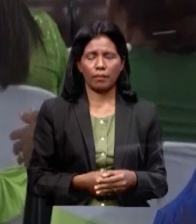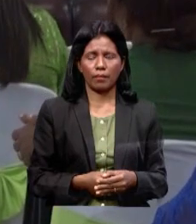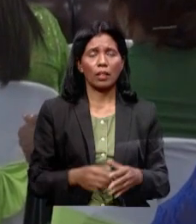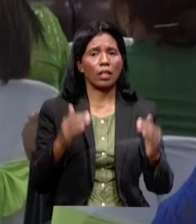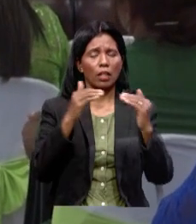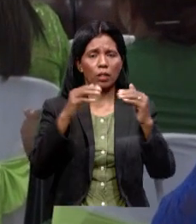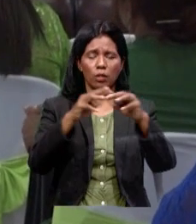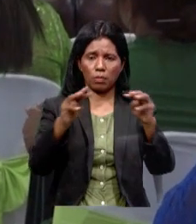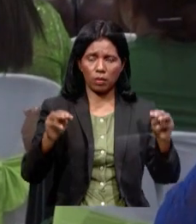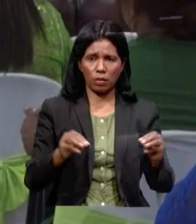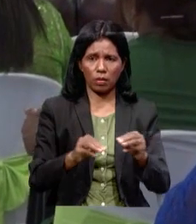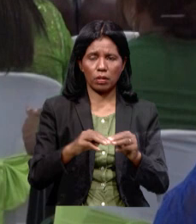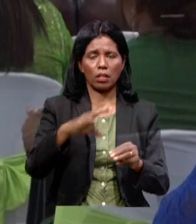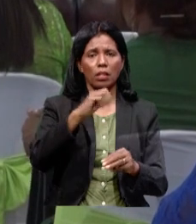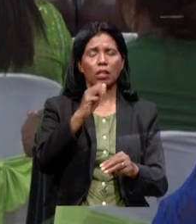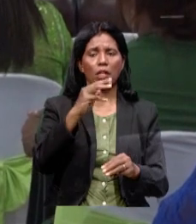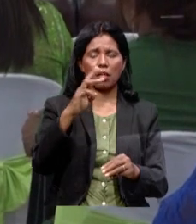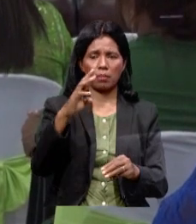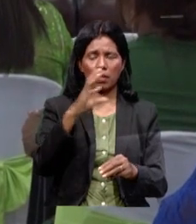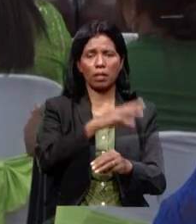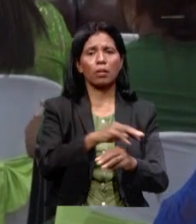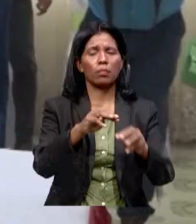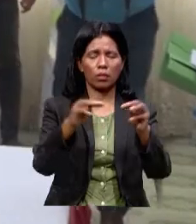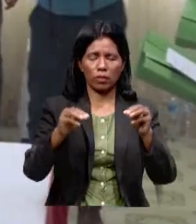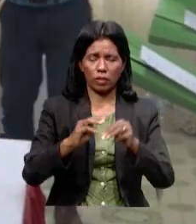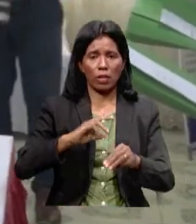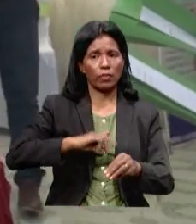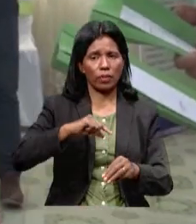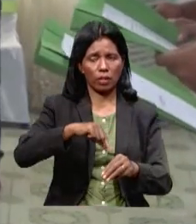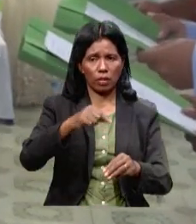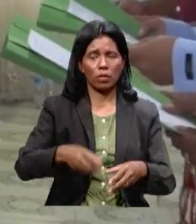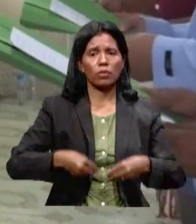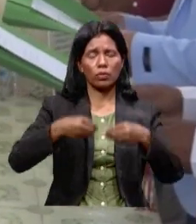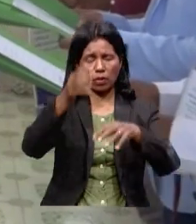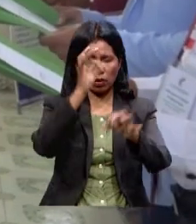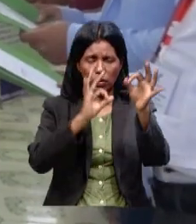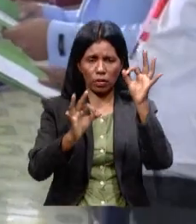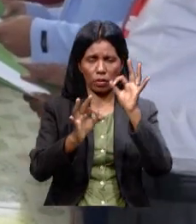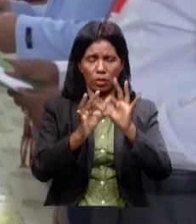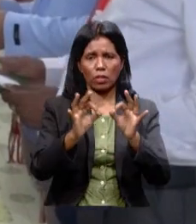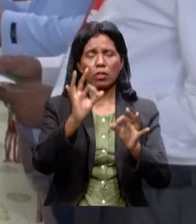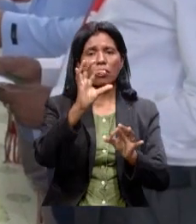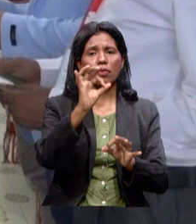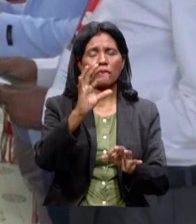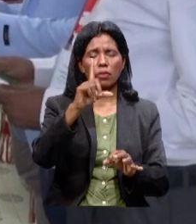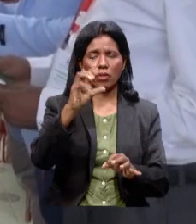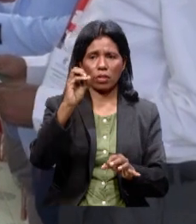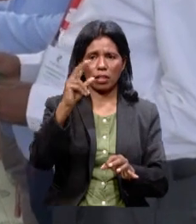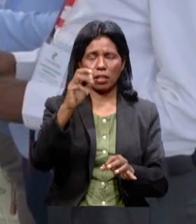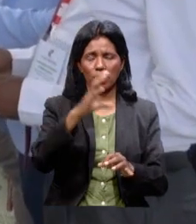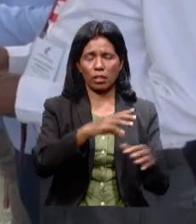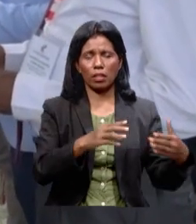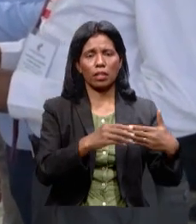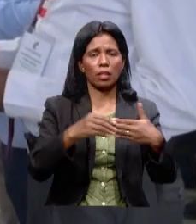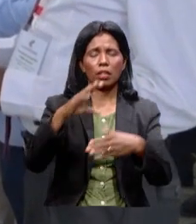Conferência Municipal Câmara Comércio e Indústria Timor-Leste, município Viqueque, foi fierba Florencio Armindo da Costa, que lidera CCTL